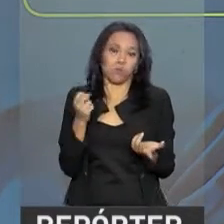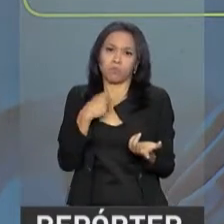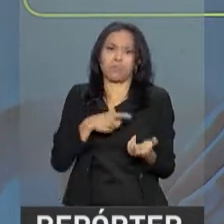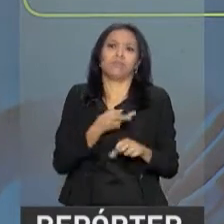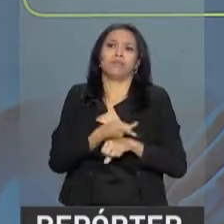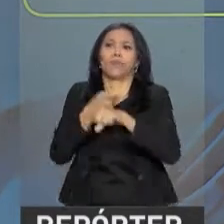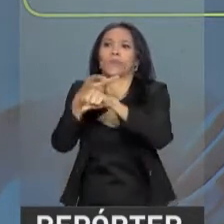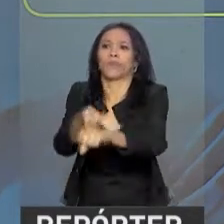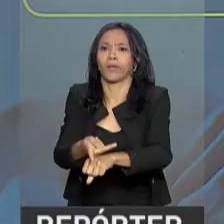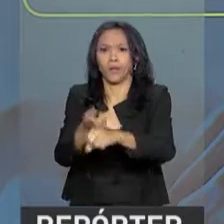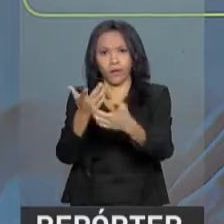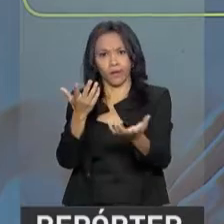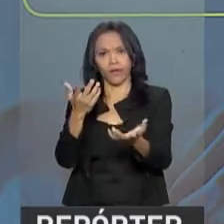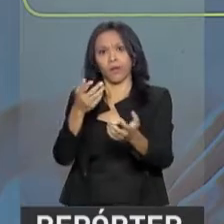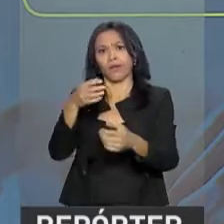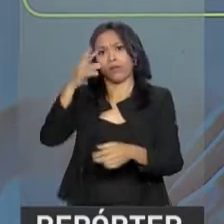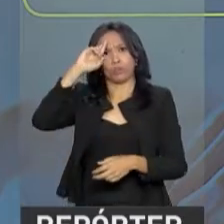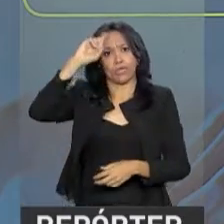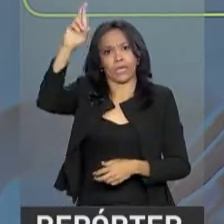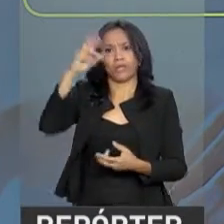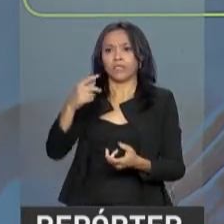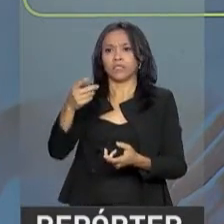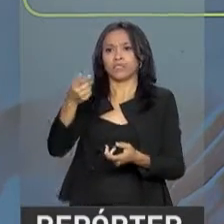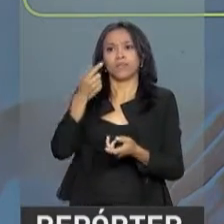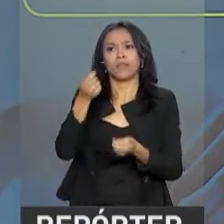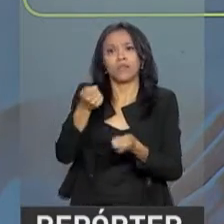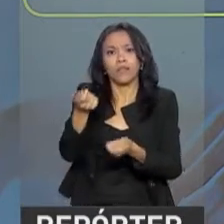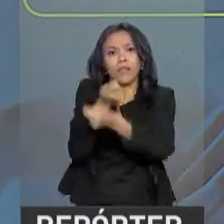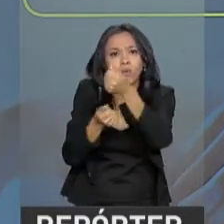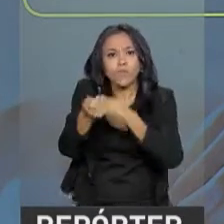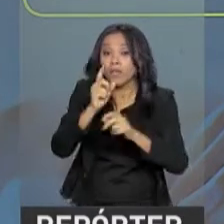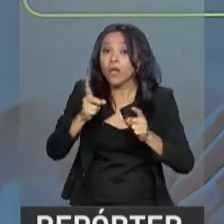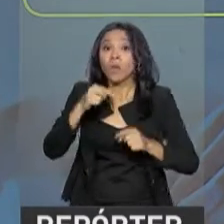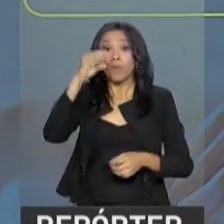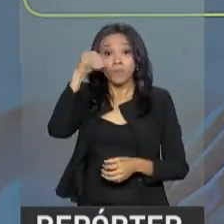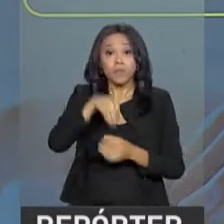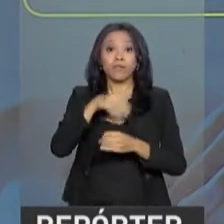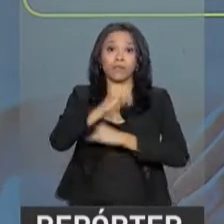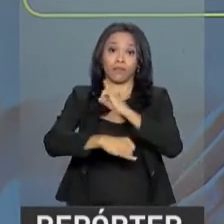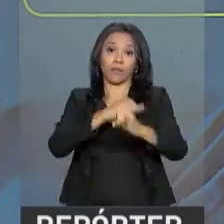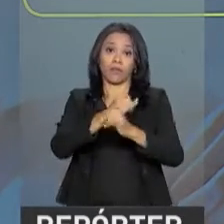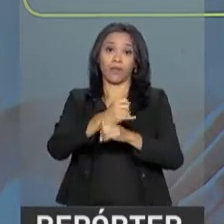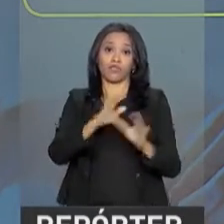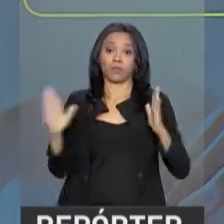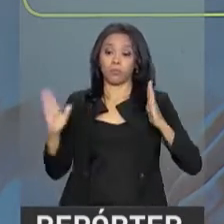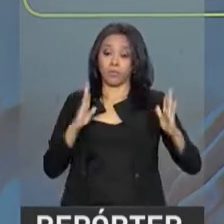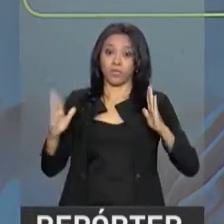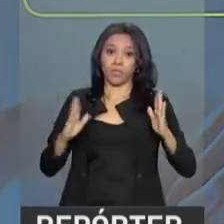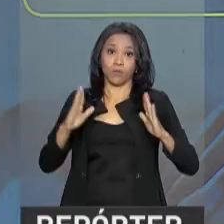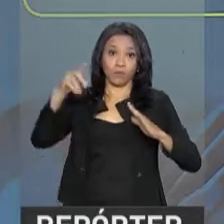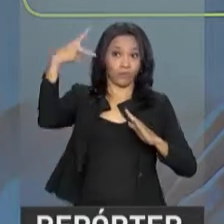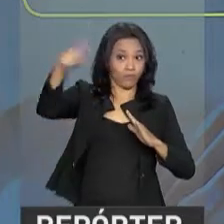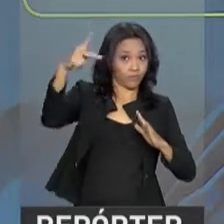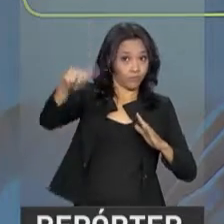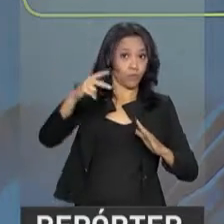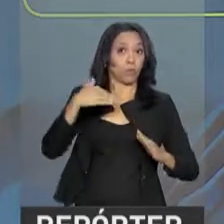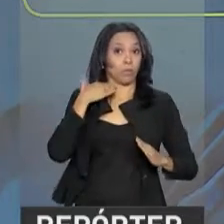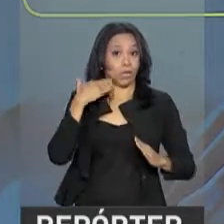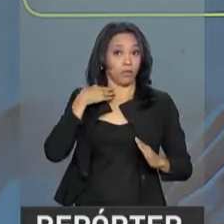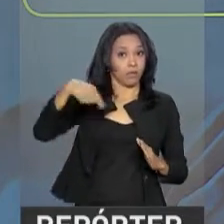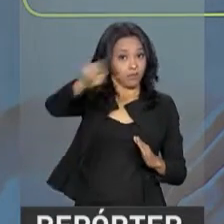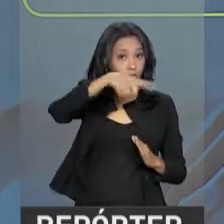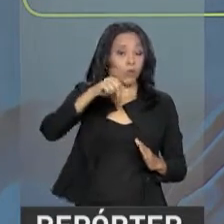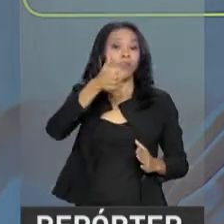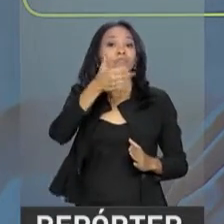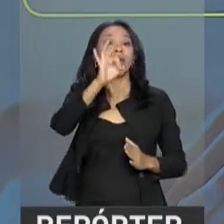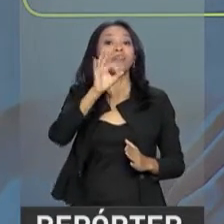banco, procurar o gerente, tentar renegociar. Não, nessa plataforma você tem 10 dias, na verdade, a instituição tem 10 dias